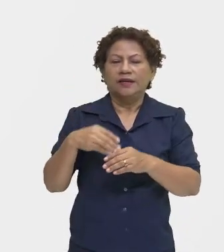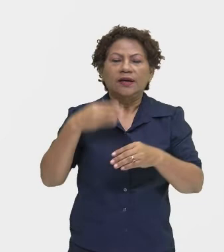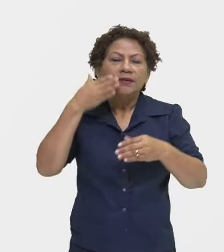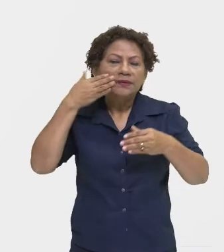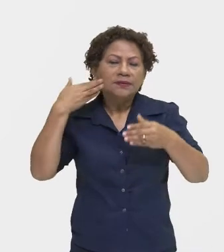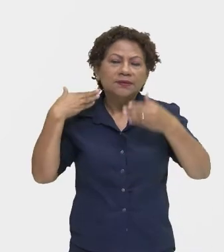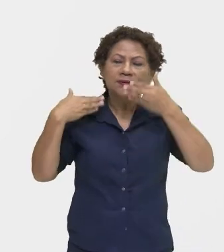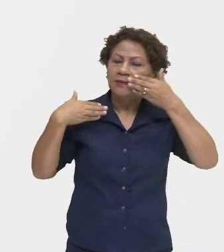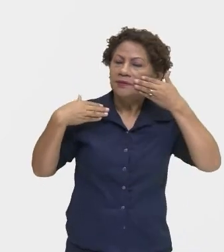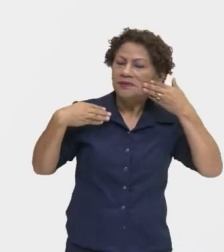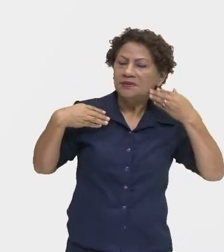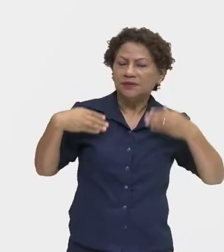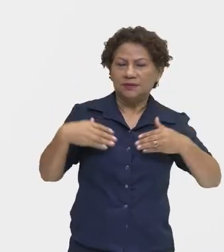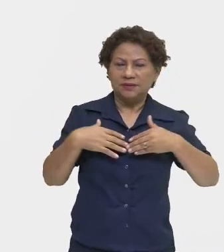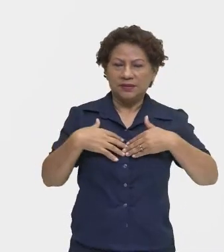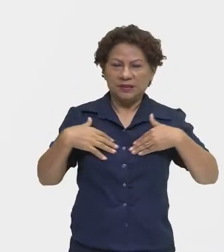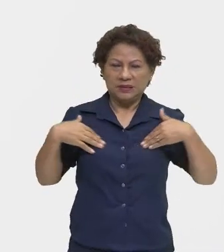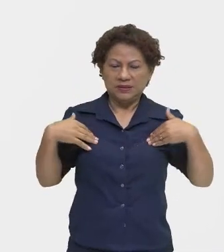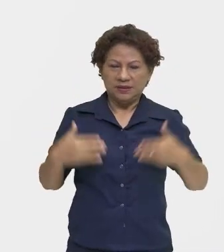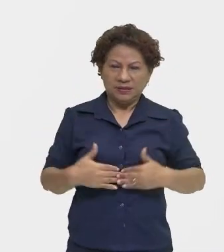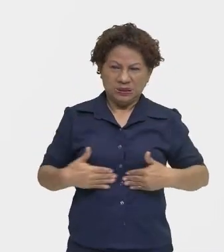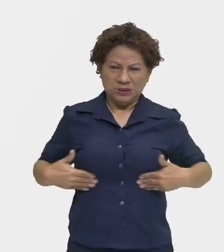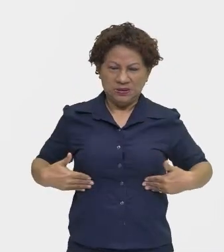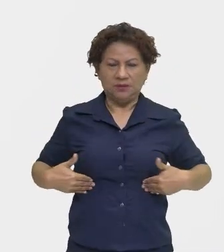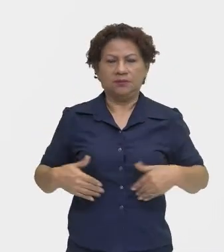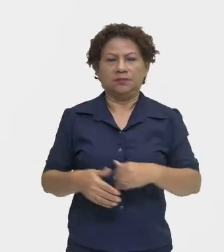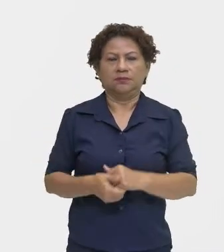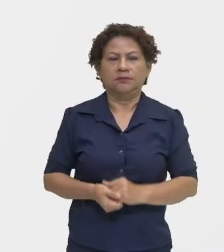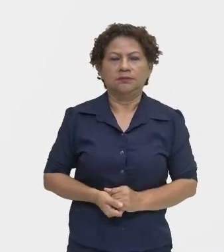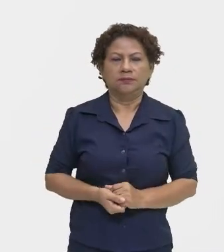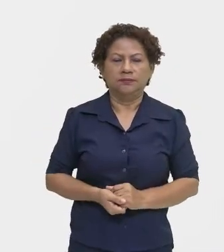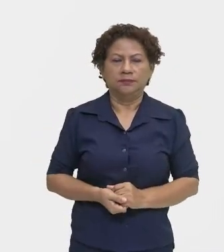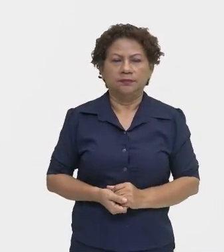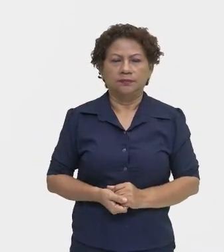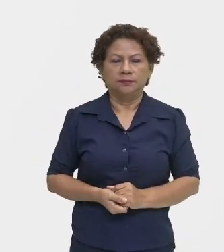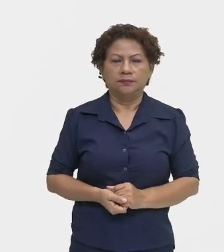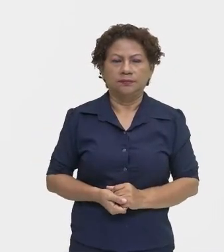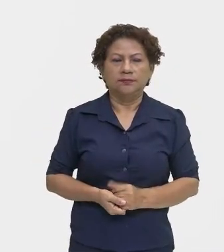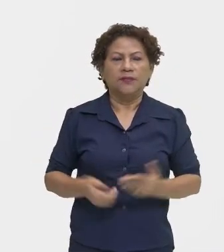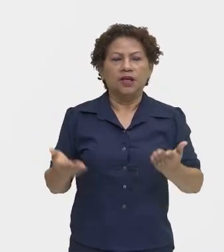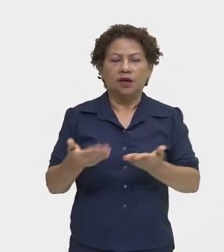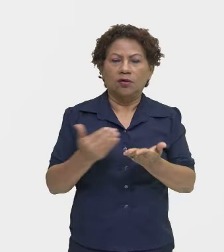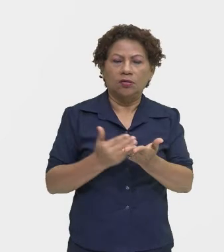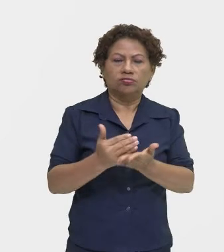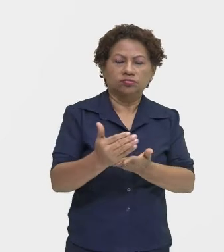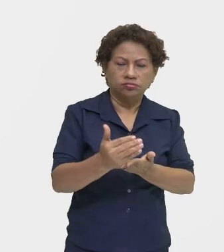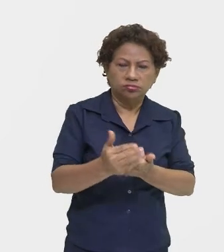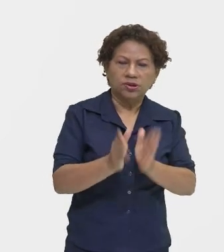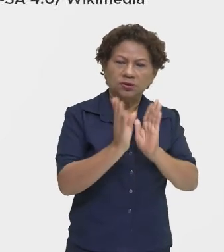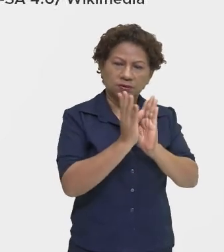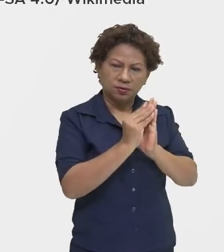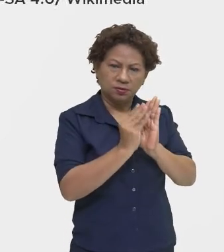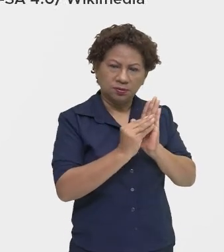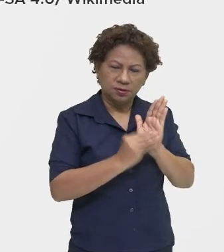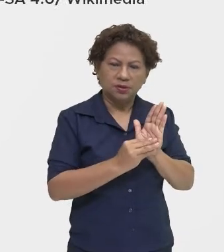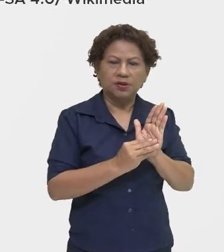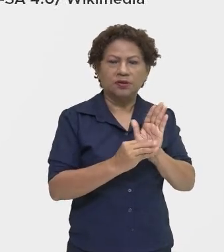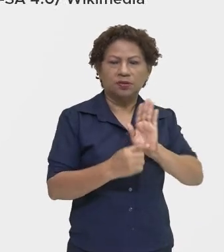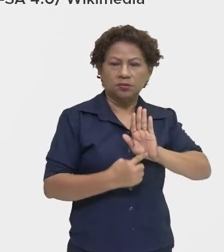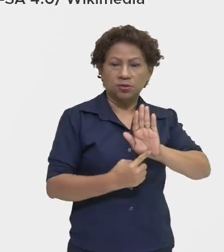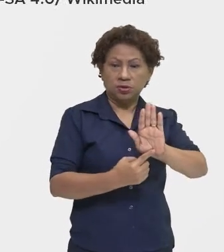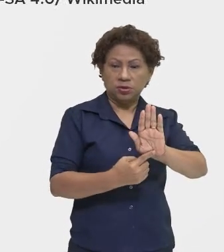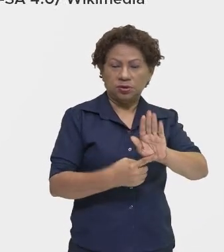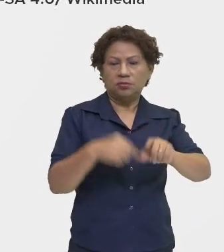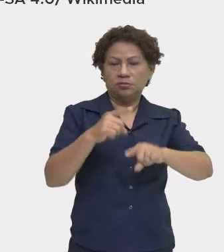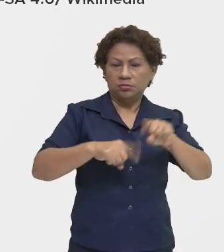corporal, utilizam a tinta. E aí, dando prosseguimento ao nosso conteúdo, trouxe para vocês outros itens através